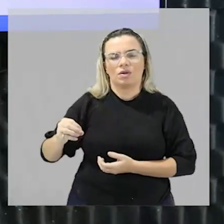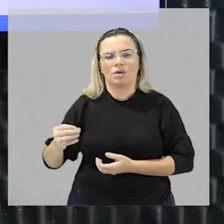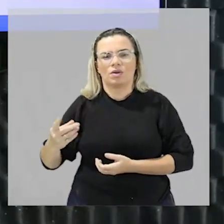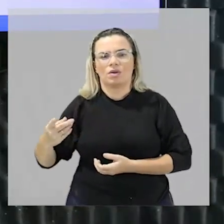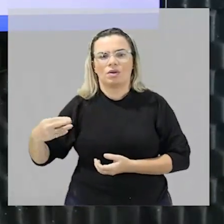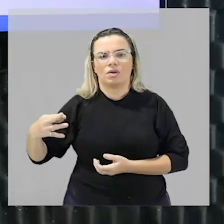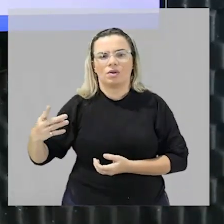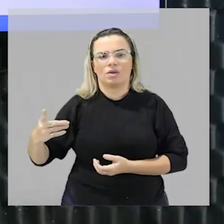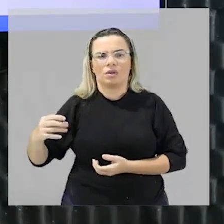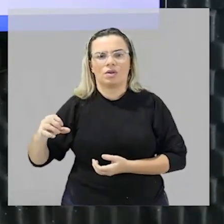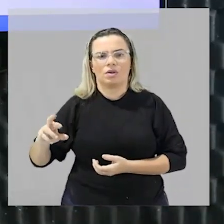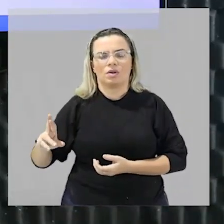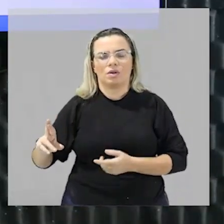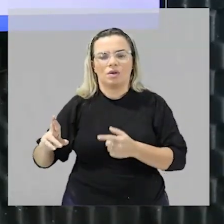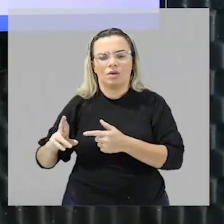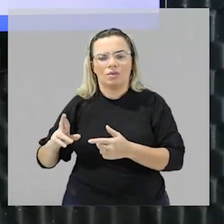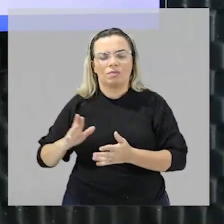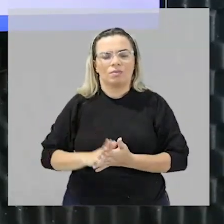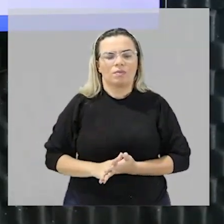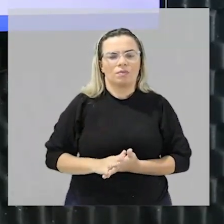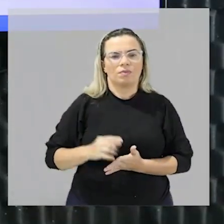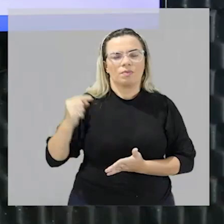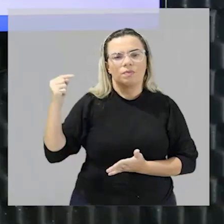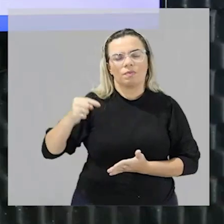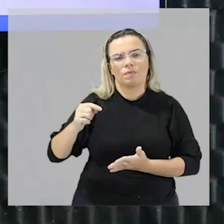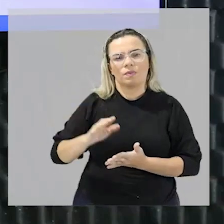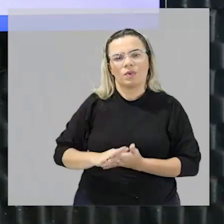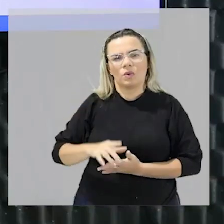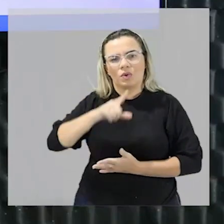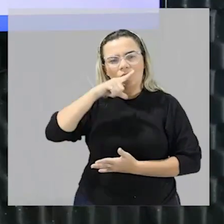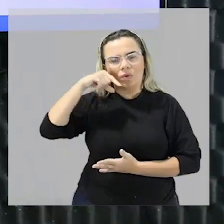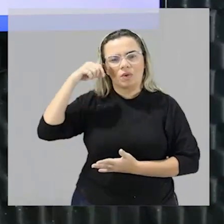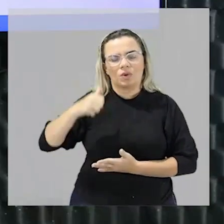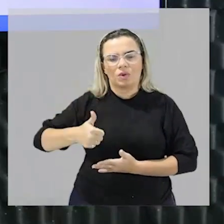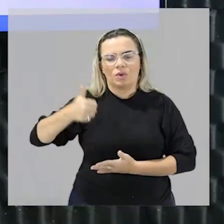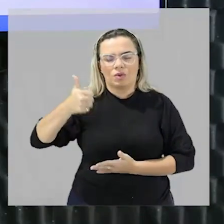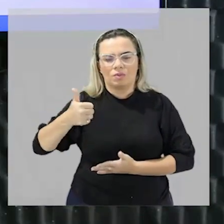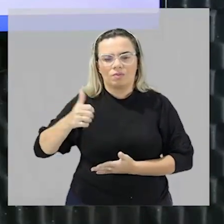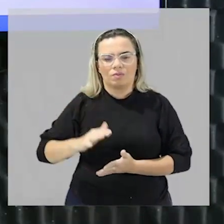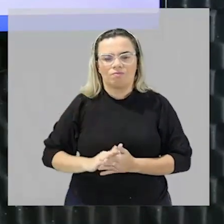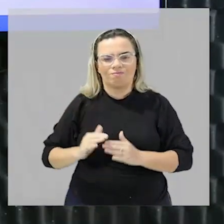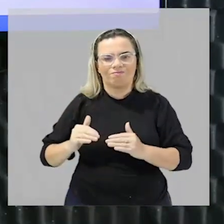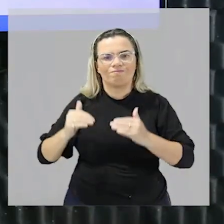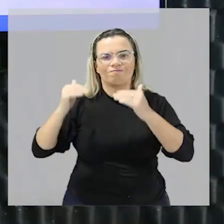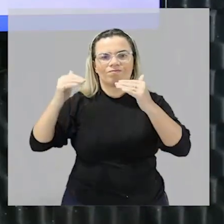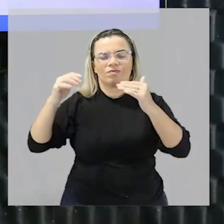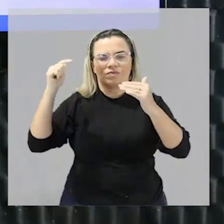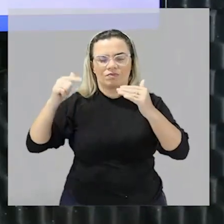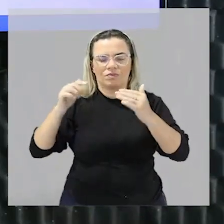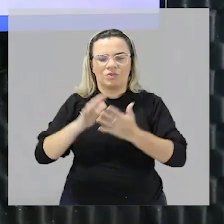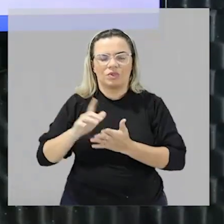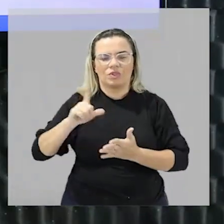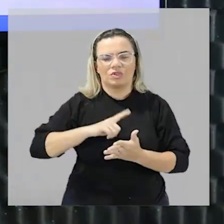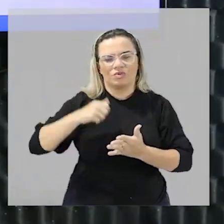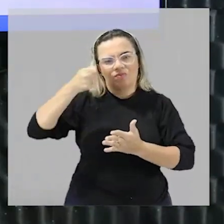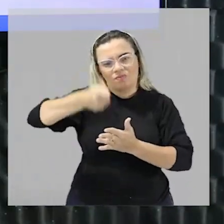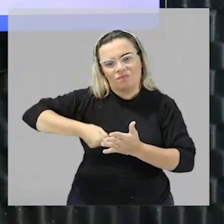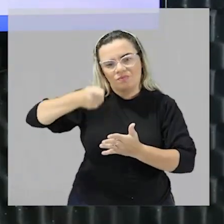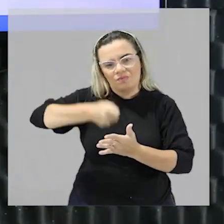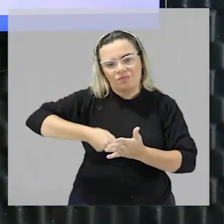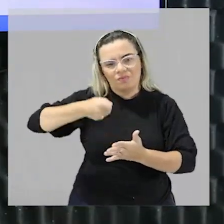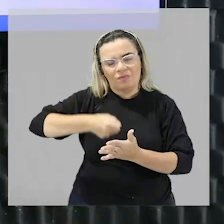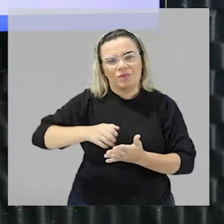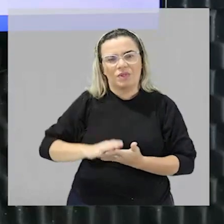ela basicamente reforçasse o poder de Dom Pedro, e ele tivesse, evidentemente, o poder tirano. Mas nós temos